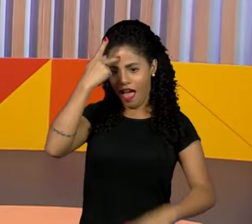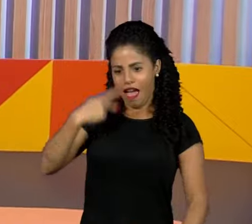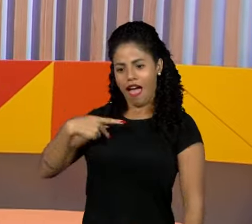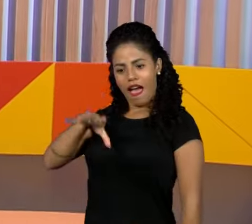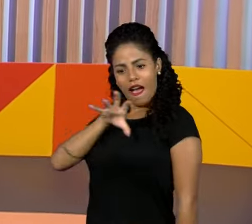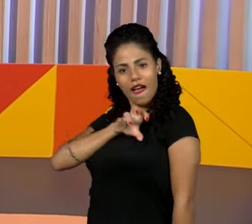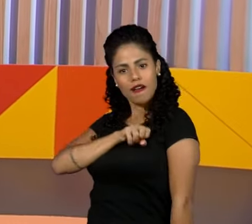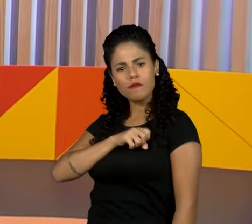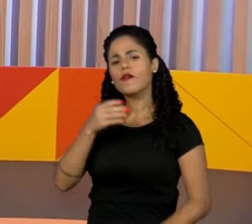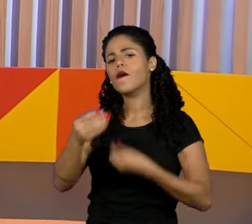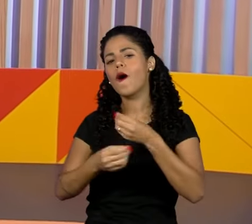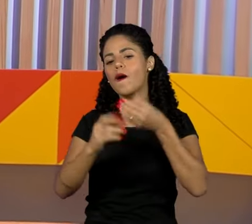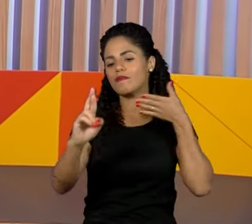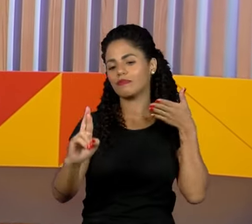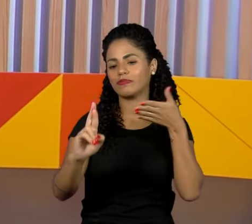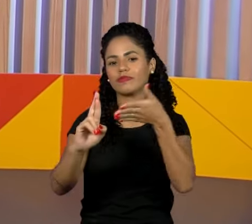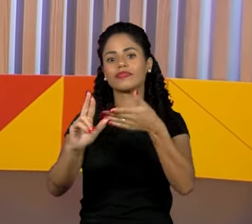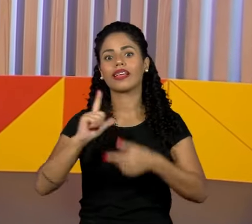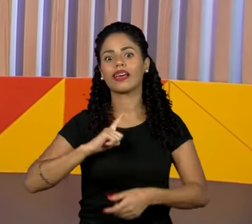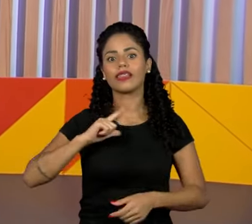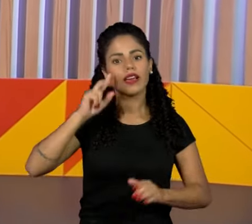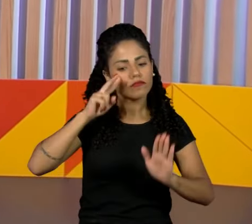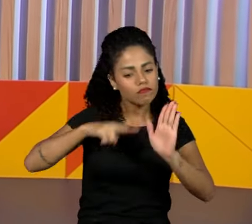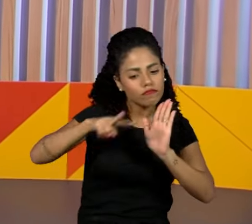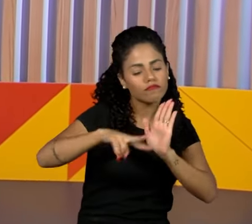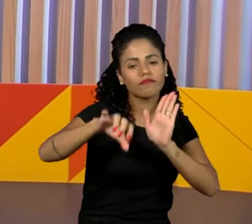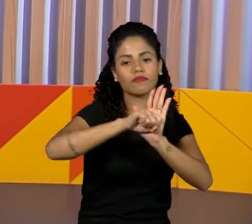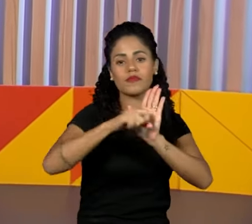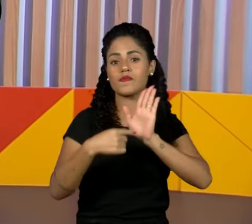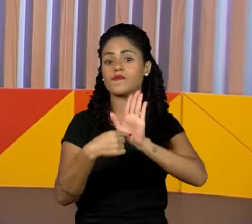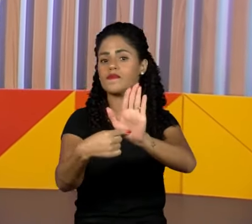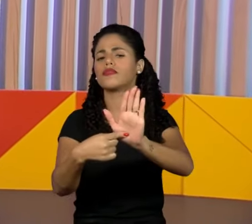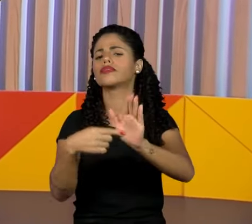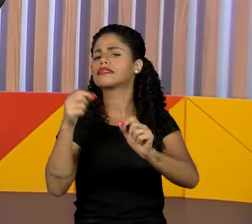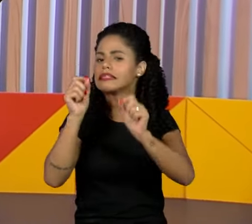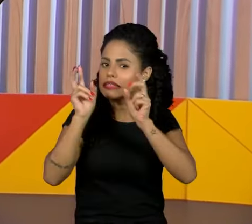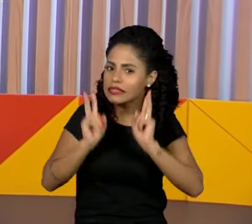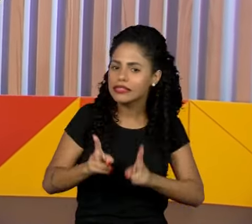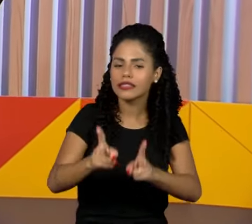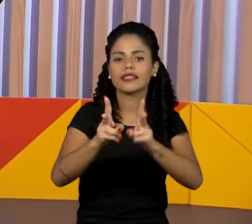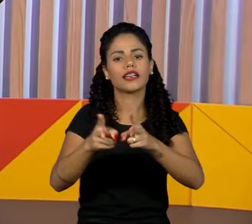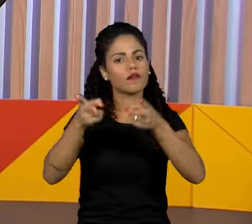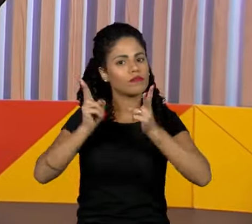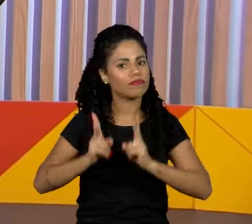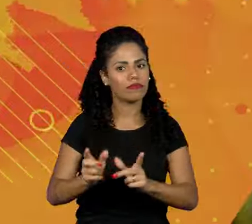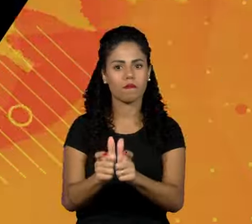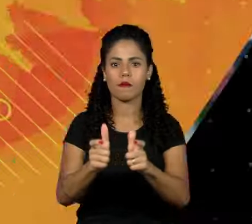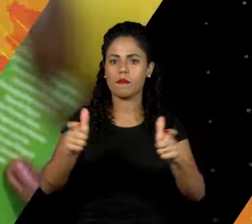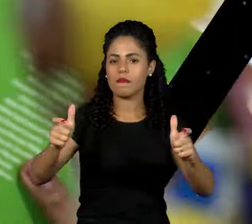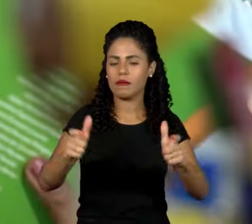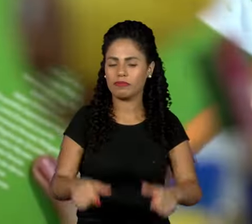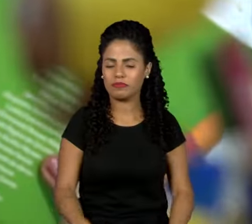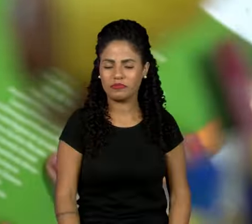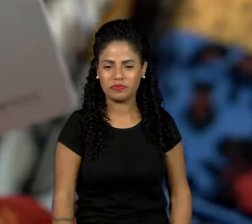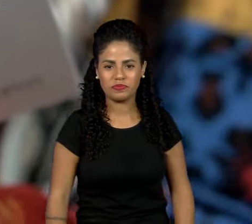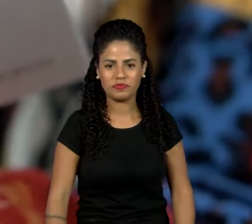da representatividade que o audiovisual tem mostrado e cada vez com mais frequência.